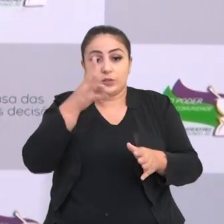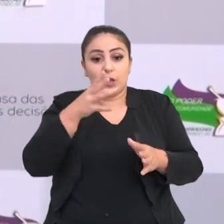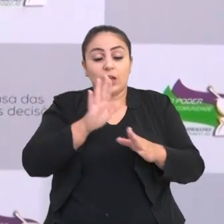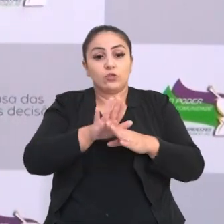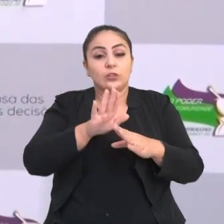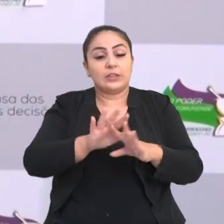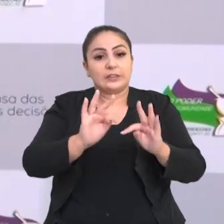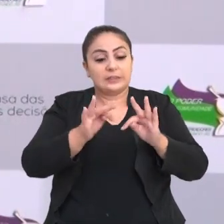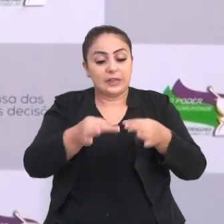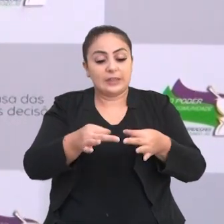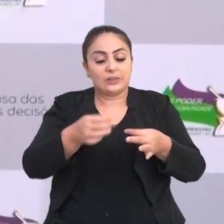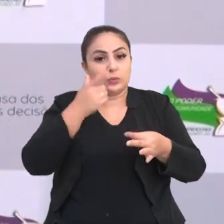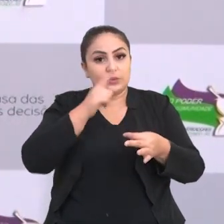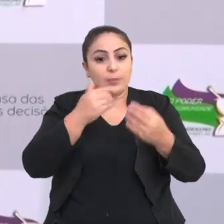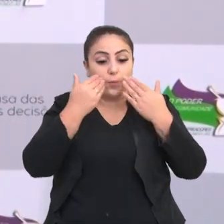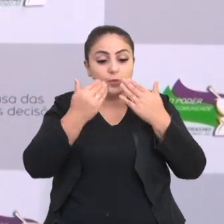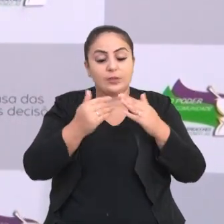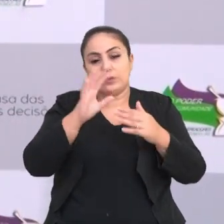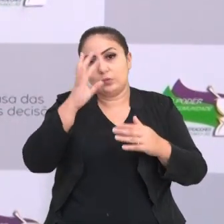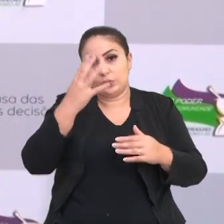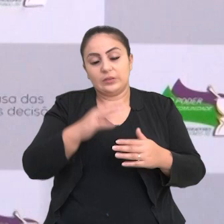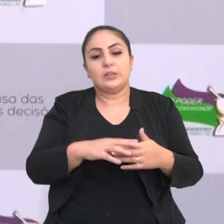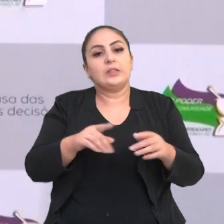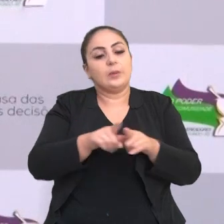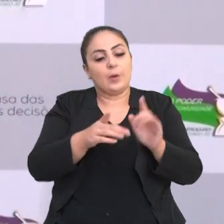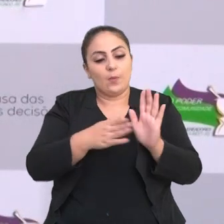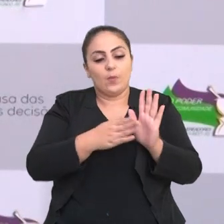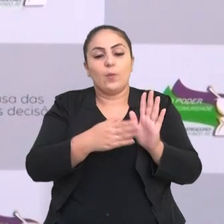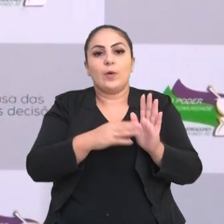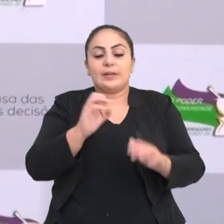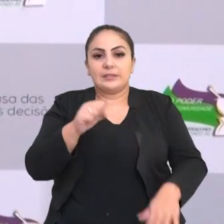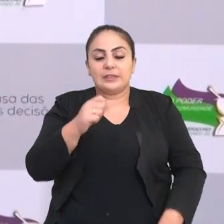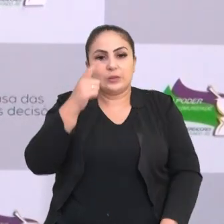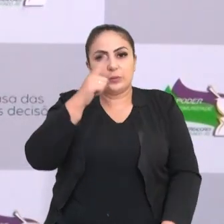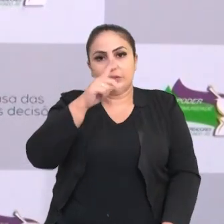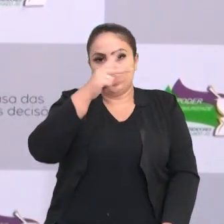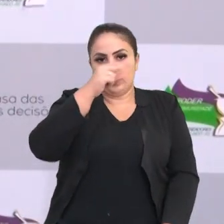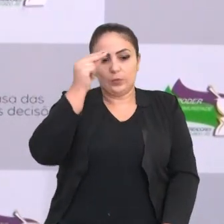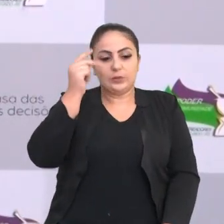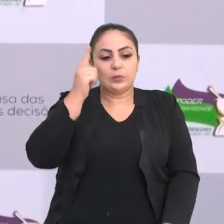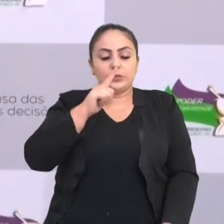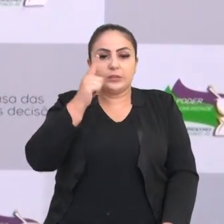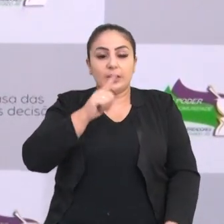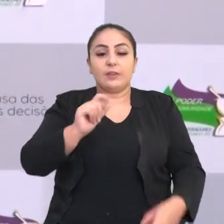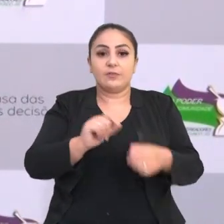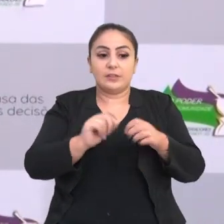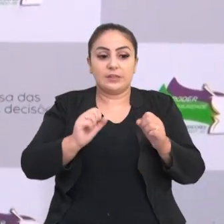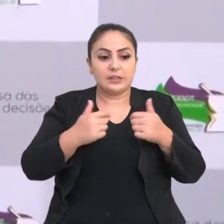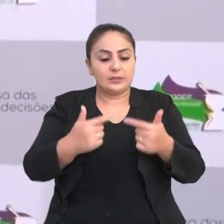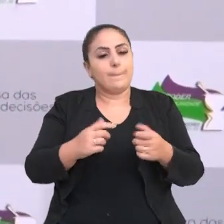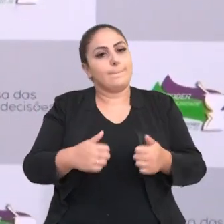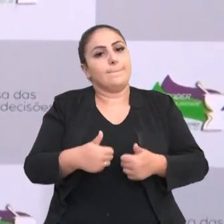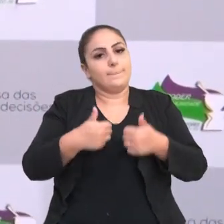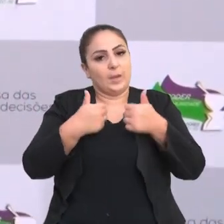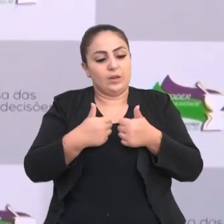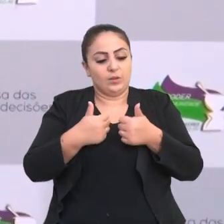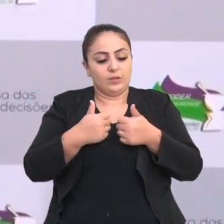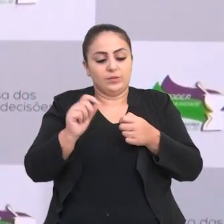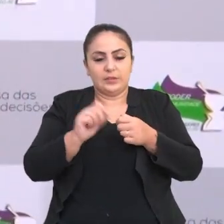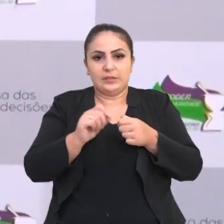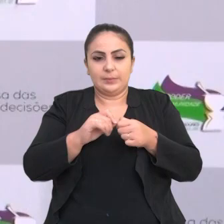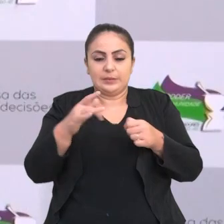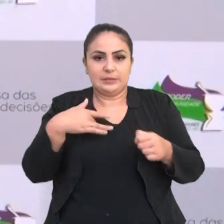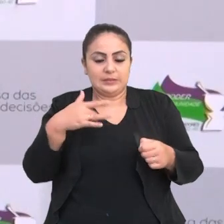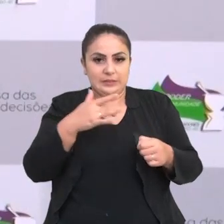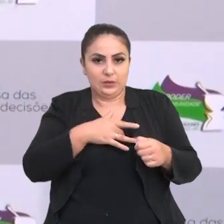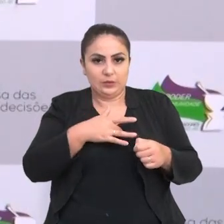busque auxílio técnico, que indique essas soluções e proponha para que o Executivo tome as medidas que melhor